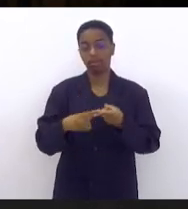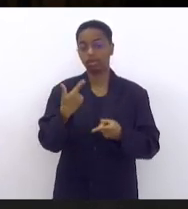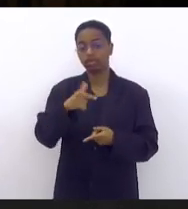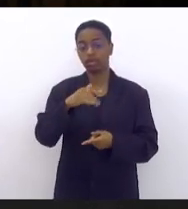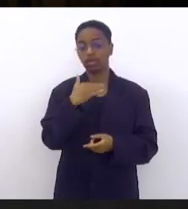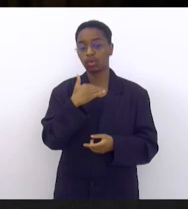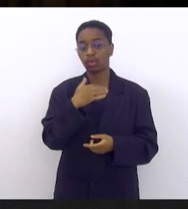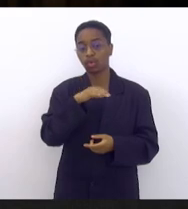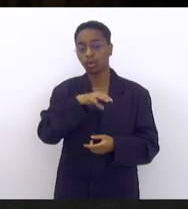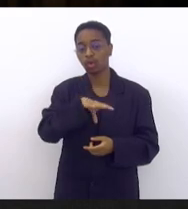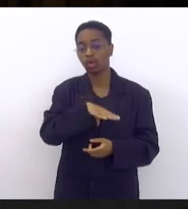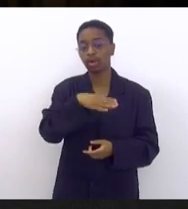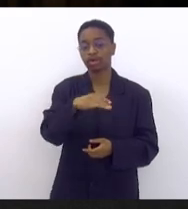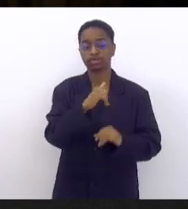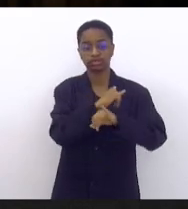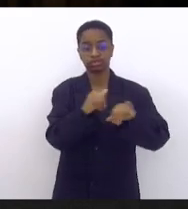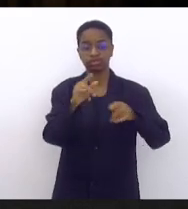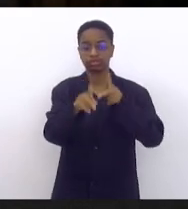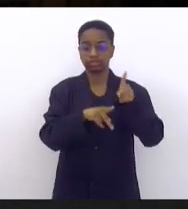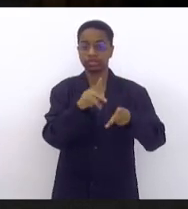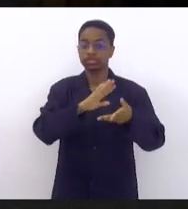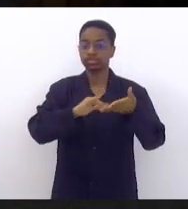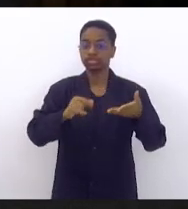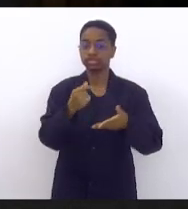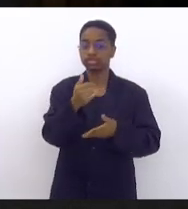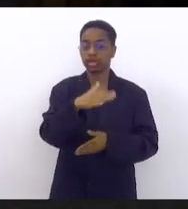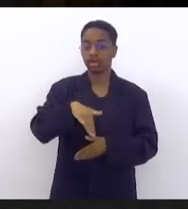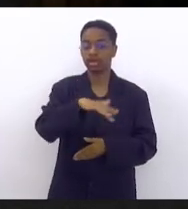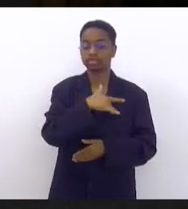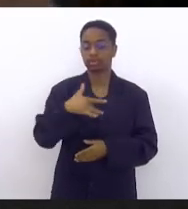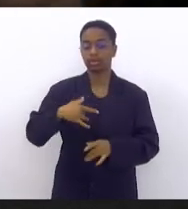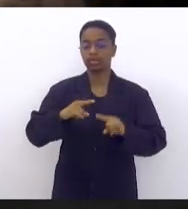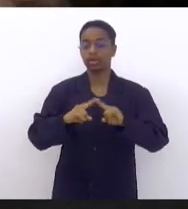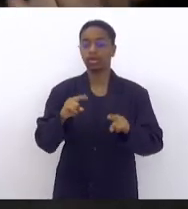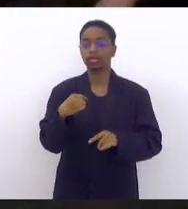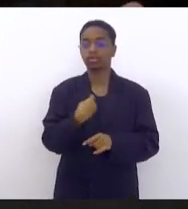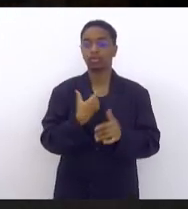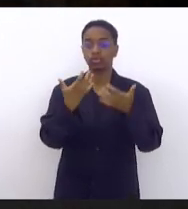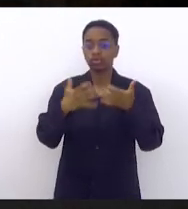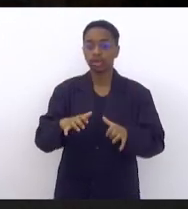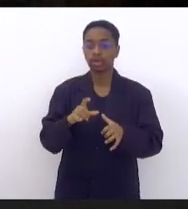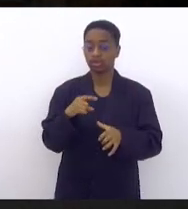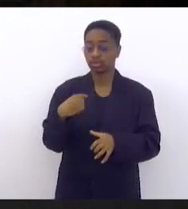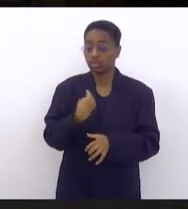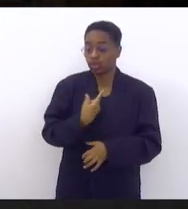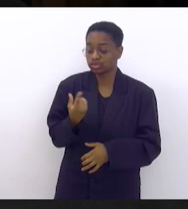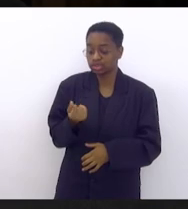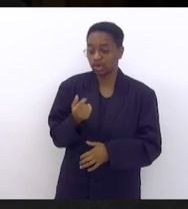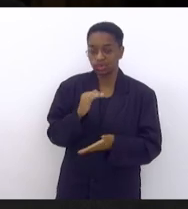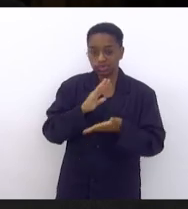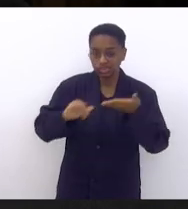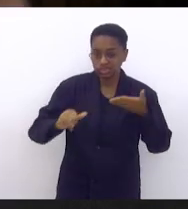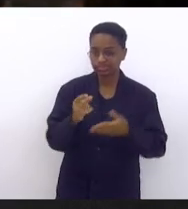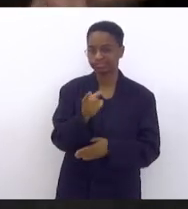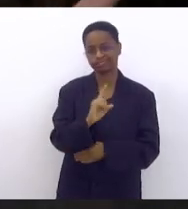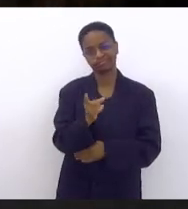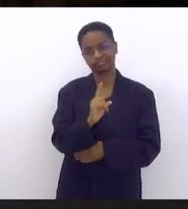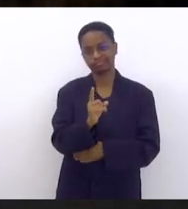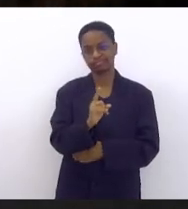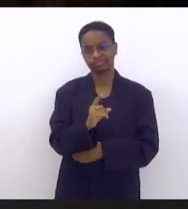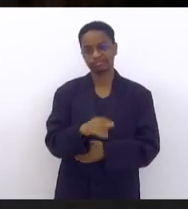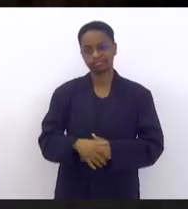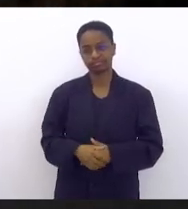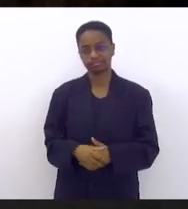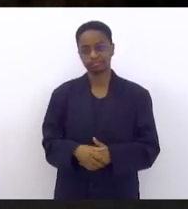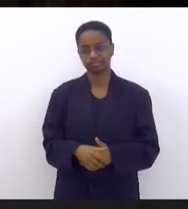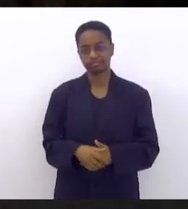o povo que vai cortar recursos da saúde. E nós não queremos ter exatamente a nossa parte cortada, né? A nossa parte nós não queremos que